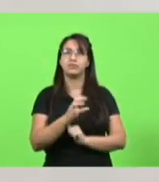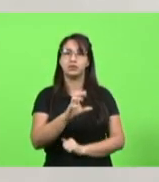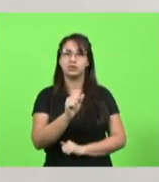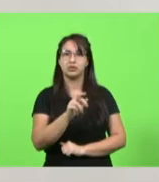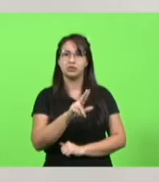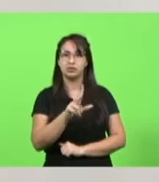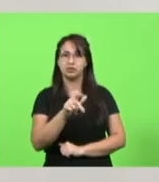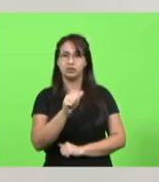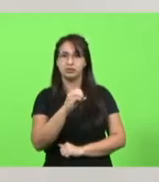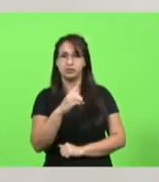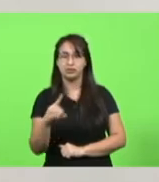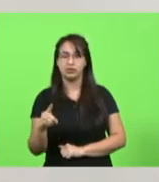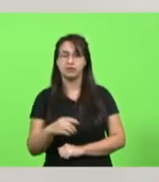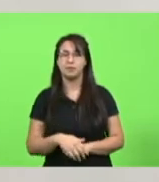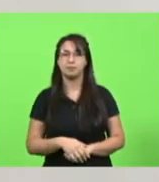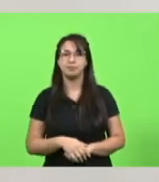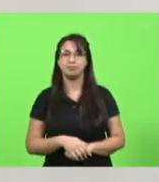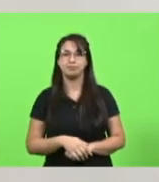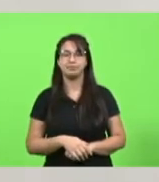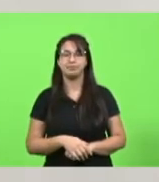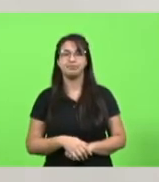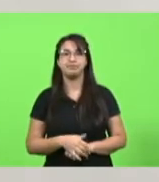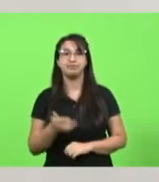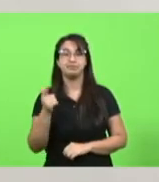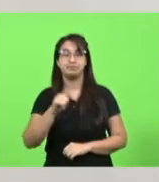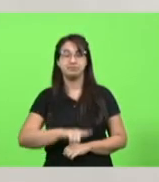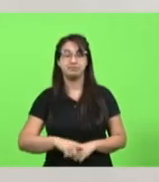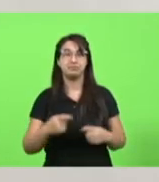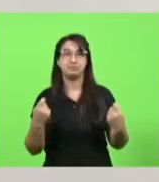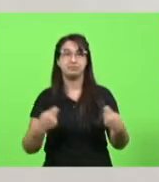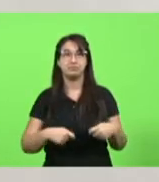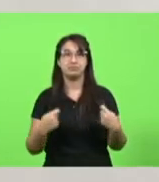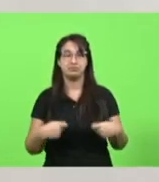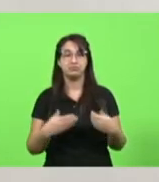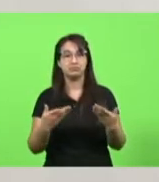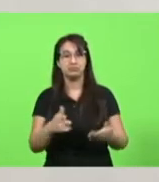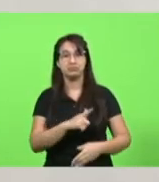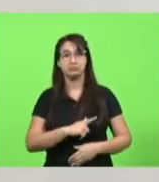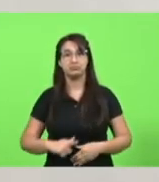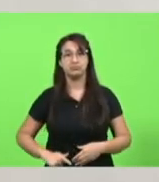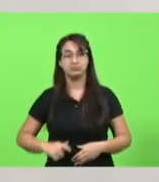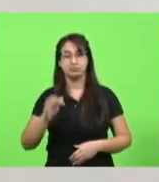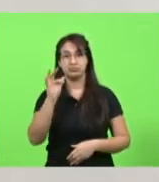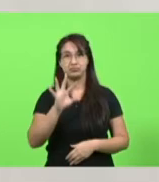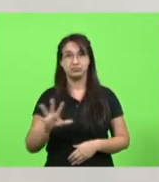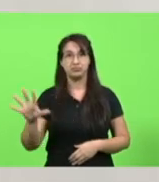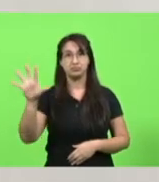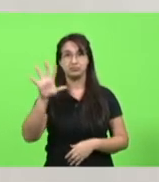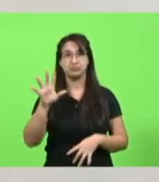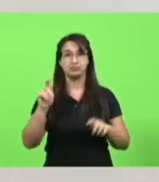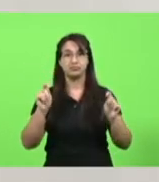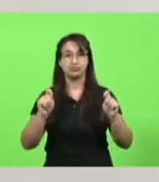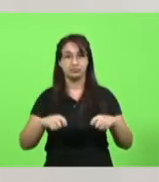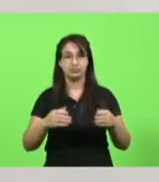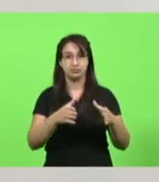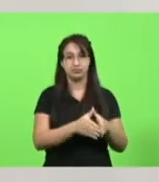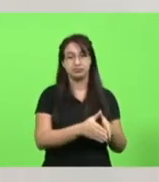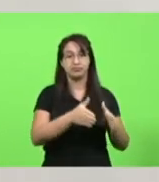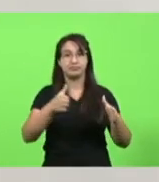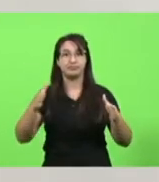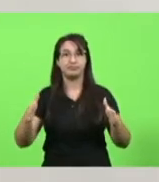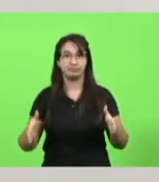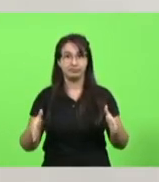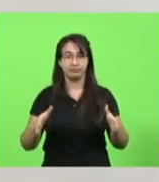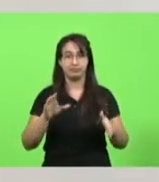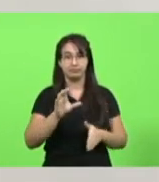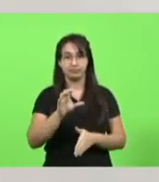Catarina. Sem dúvida nenhuma, também precisamos, e muito, do governo federal para que possa ampliar a